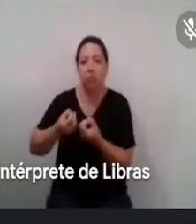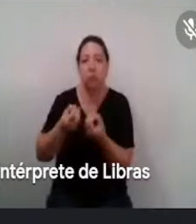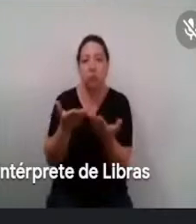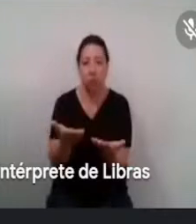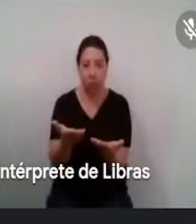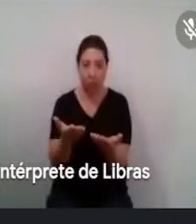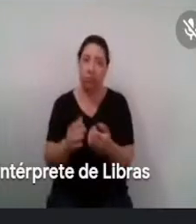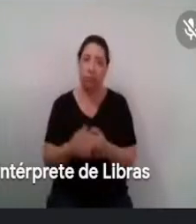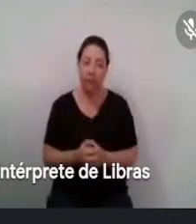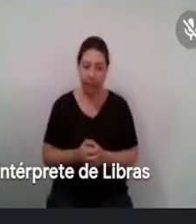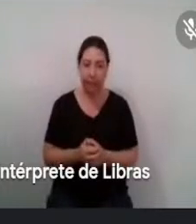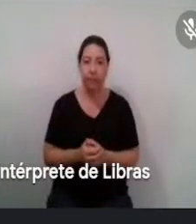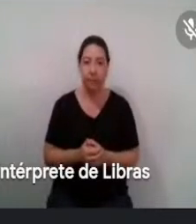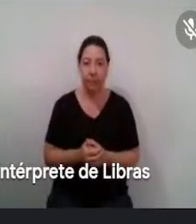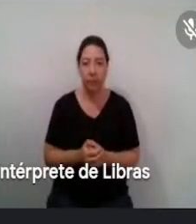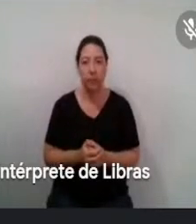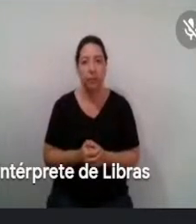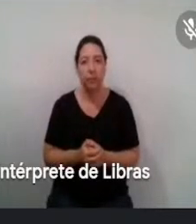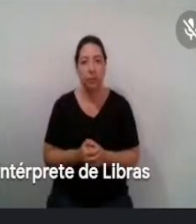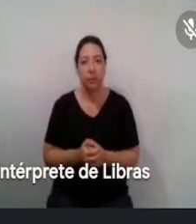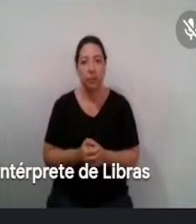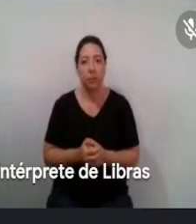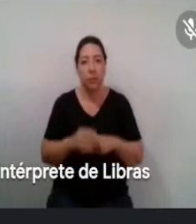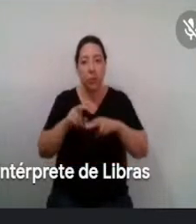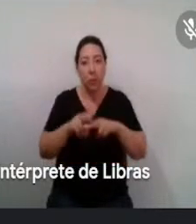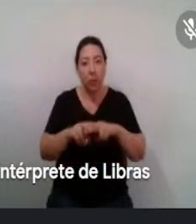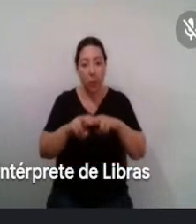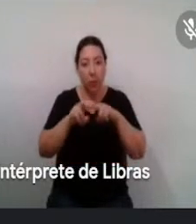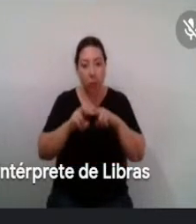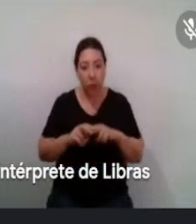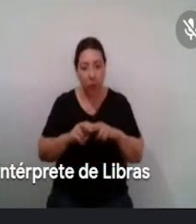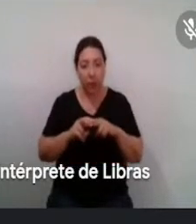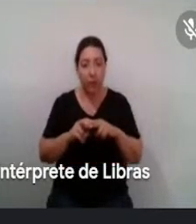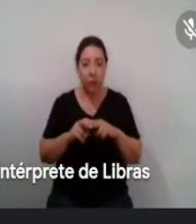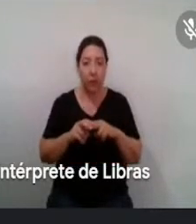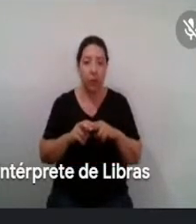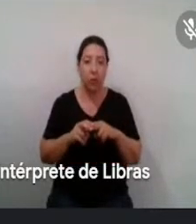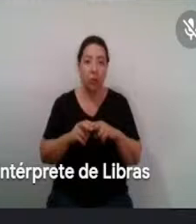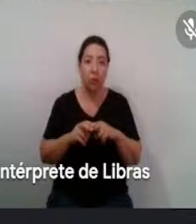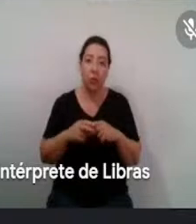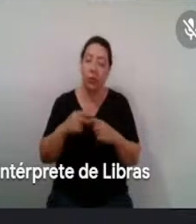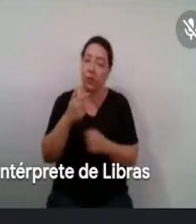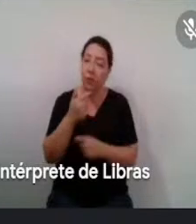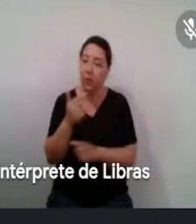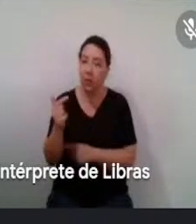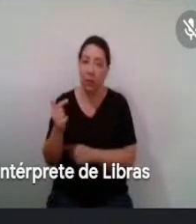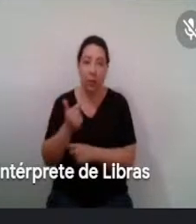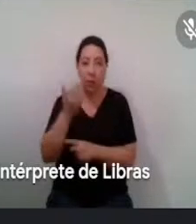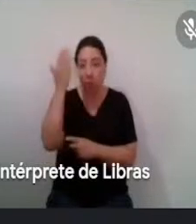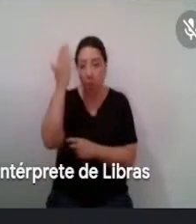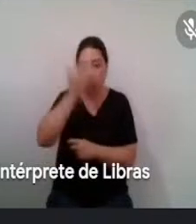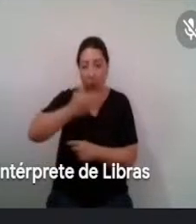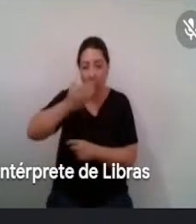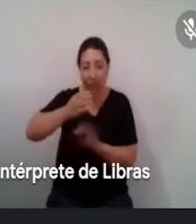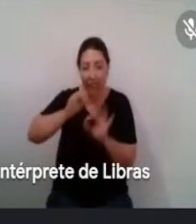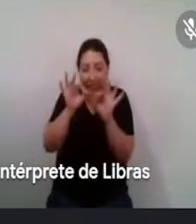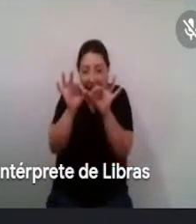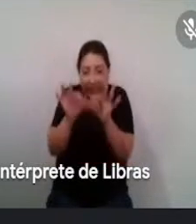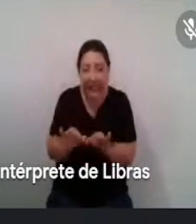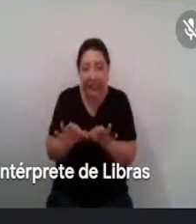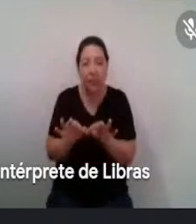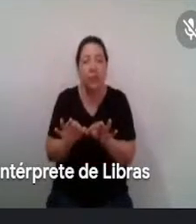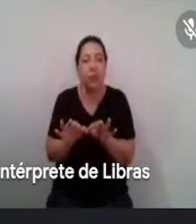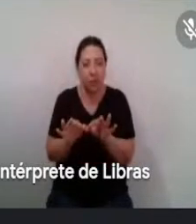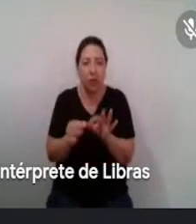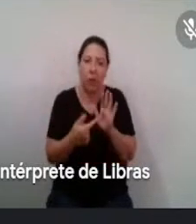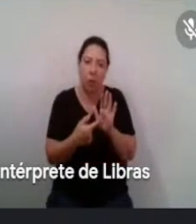Portanto, diante da inexistência de provas vigorosas capazes de comprovar o ilícito